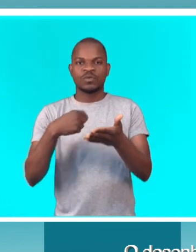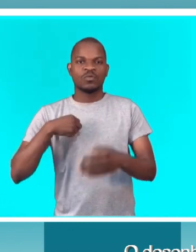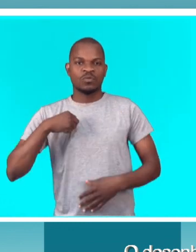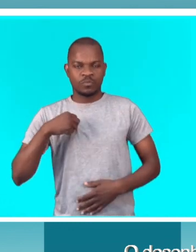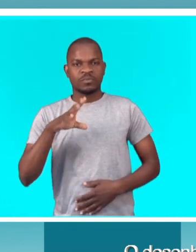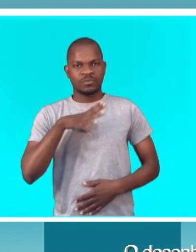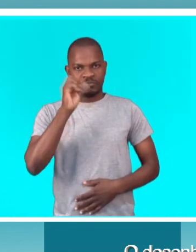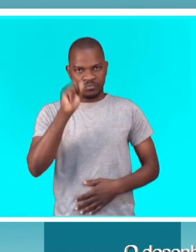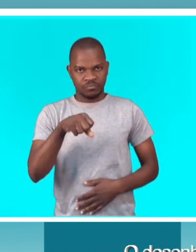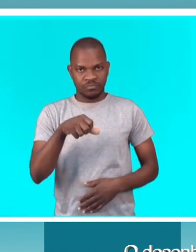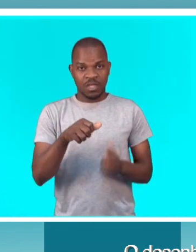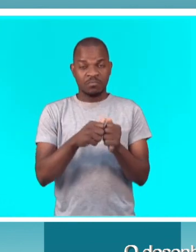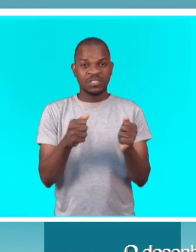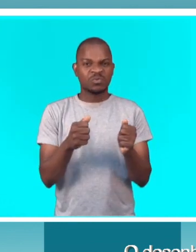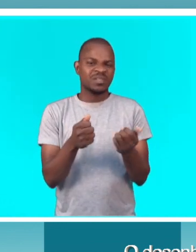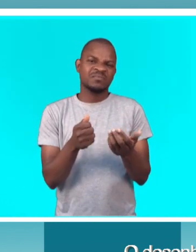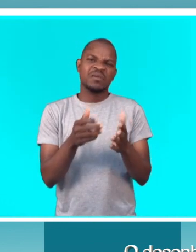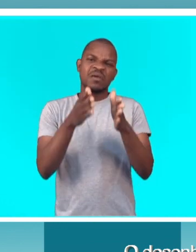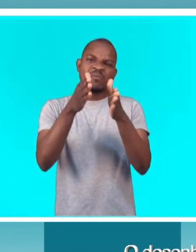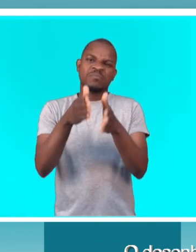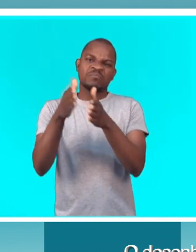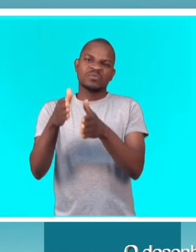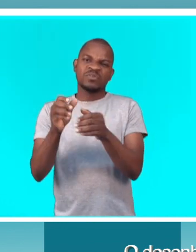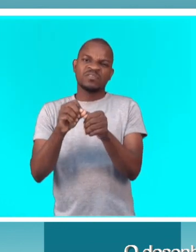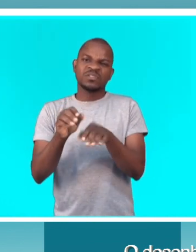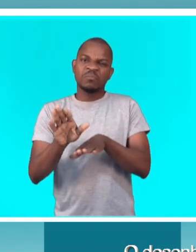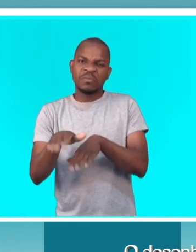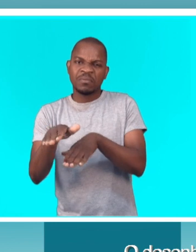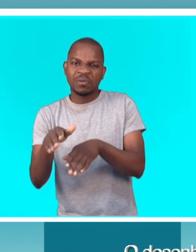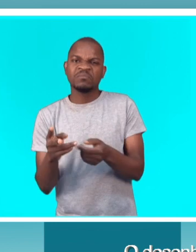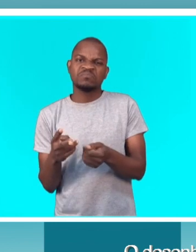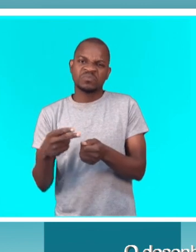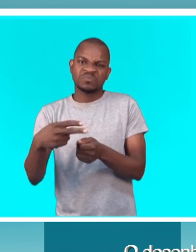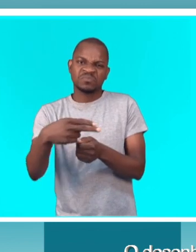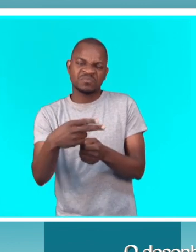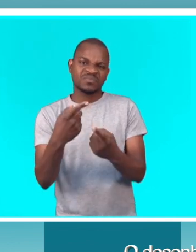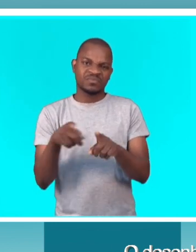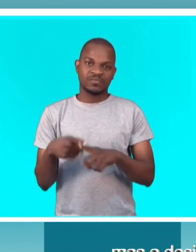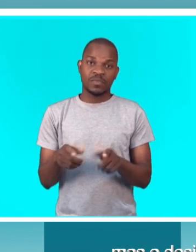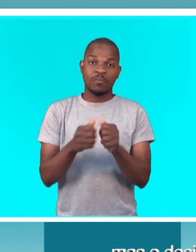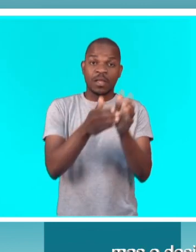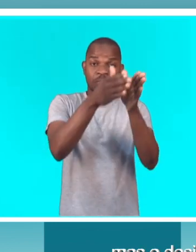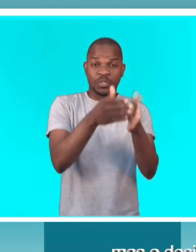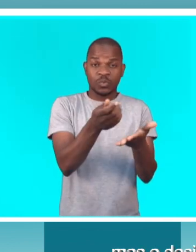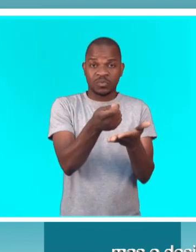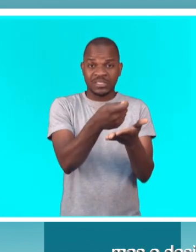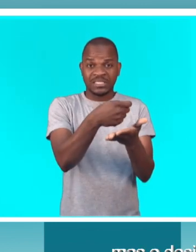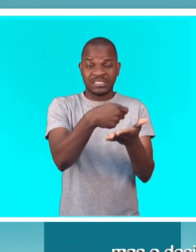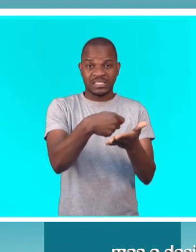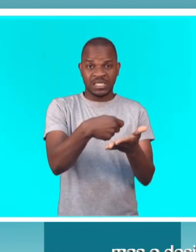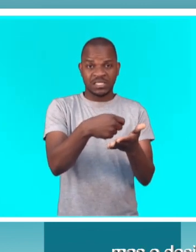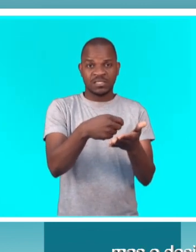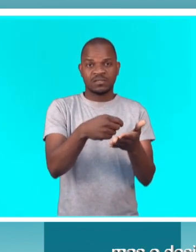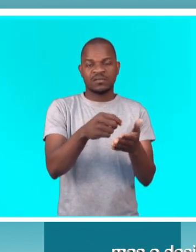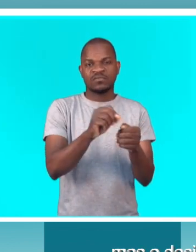existe como tal, mas não é design. São costureiros, são modistas, são estilistas, mas o designer como